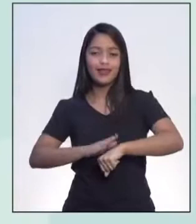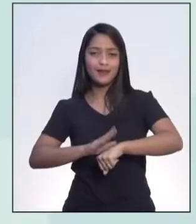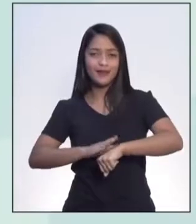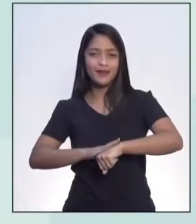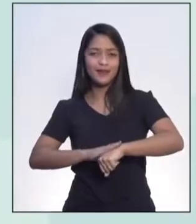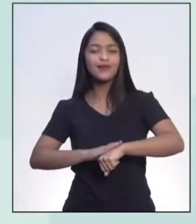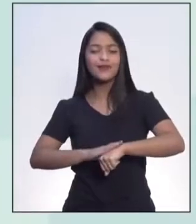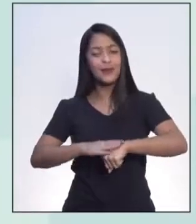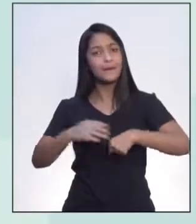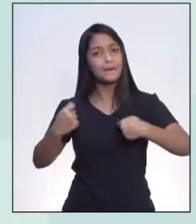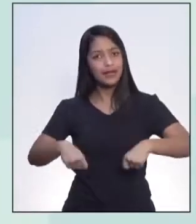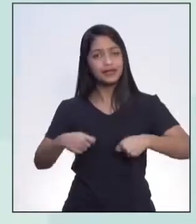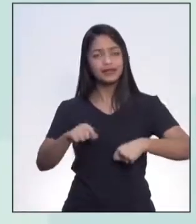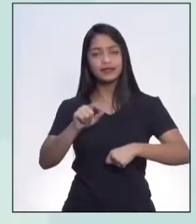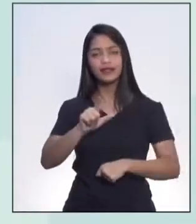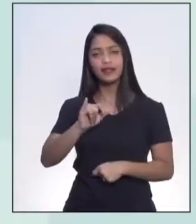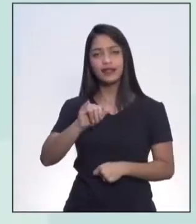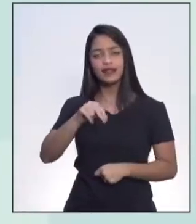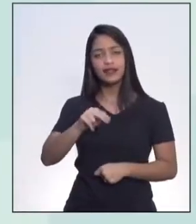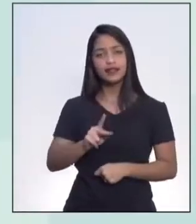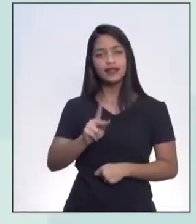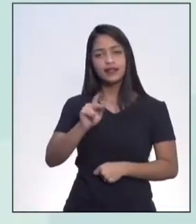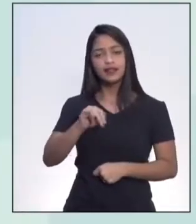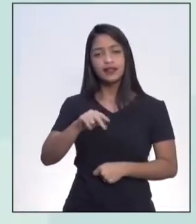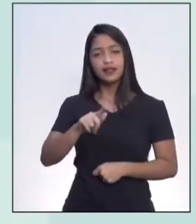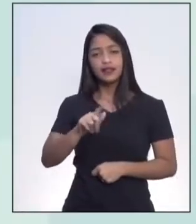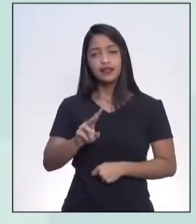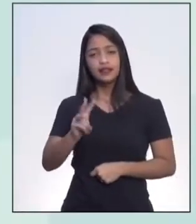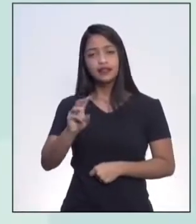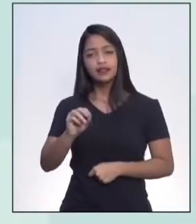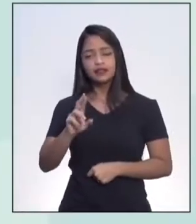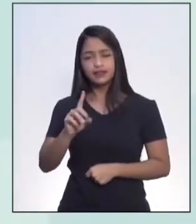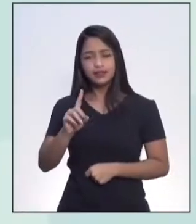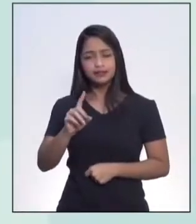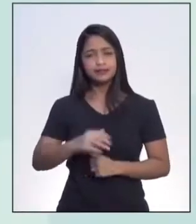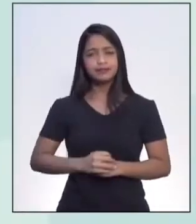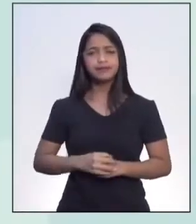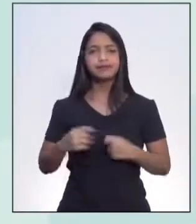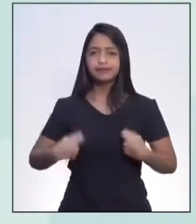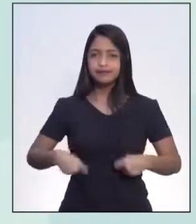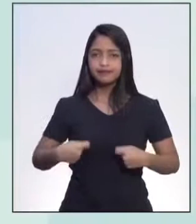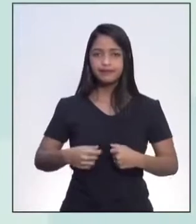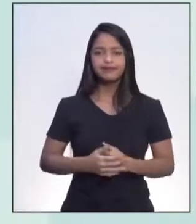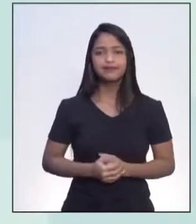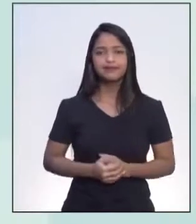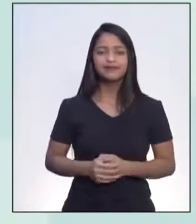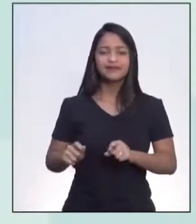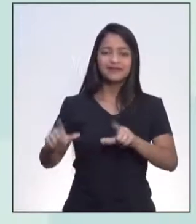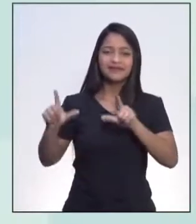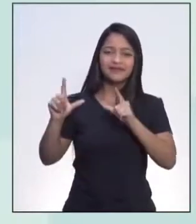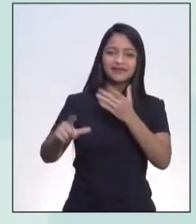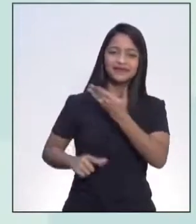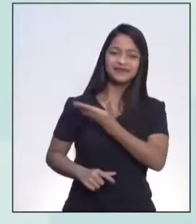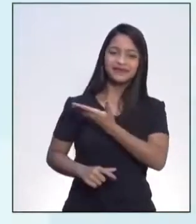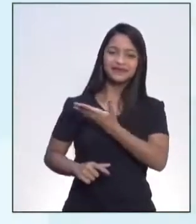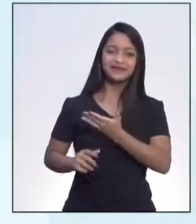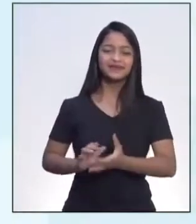link word que me diga qual é o tempo que eu faço isso. Põe na tela para mim de novo, diretor, por favor.